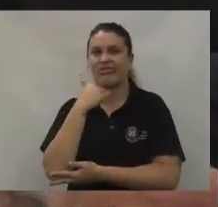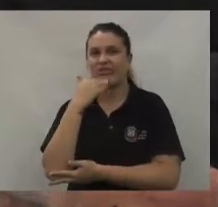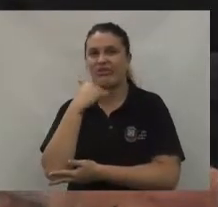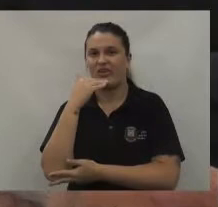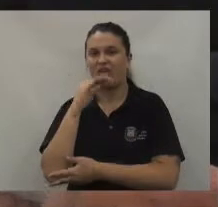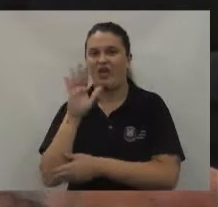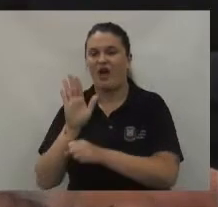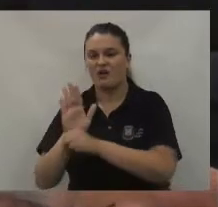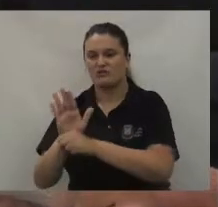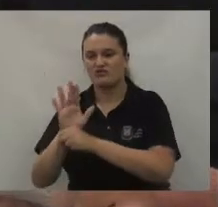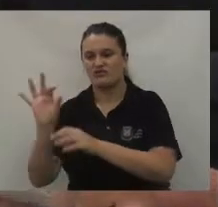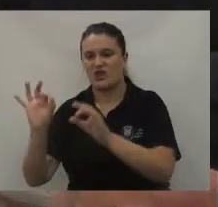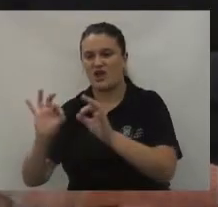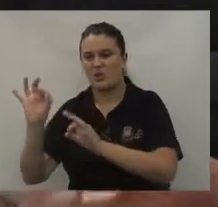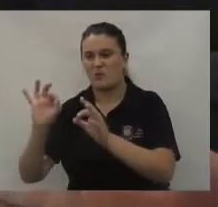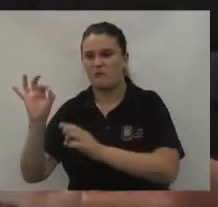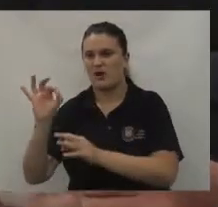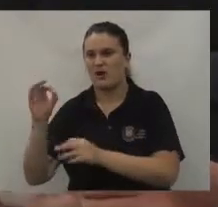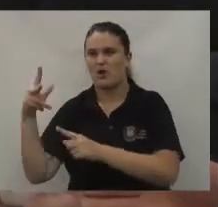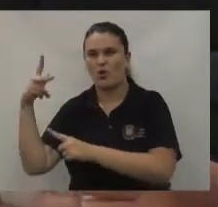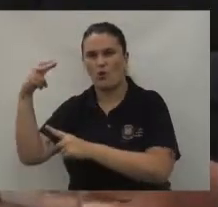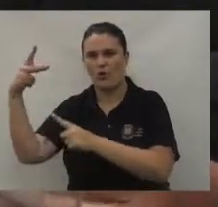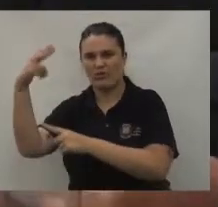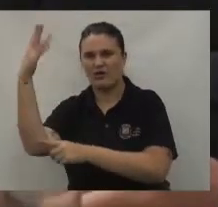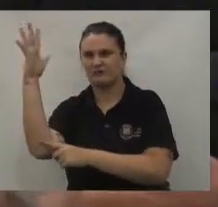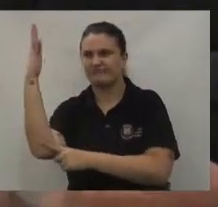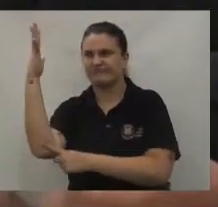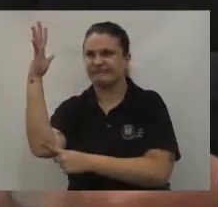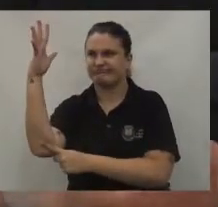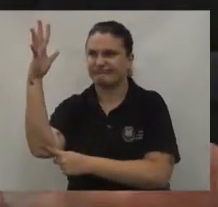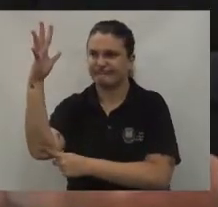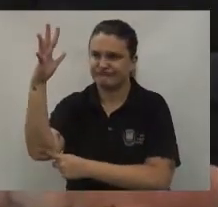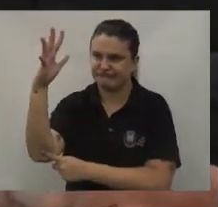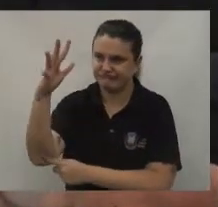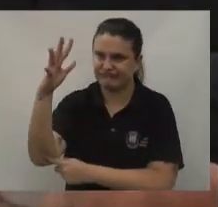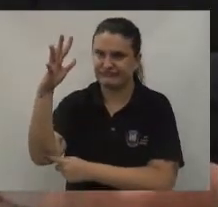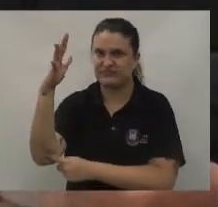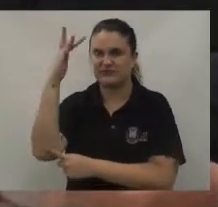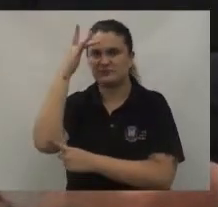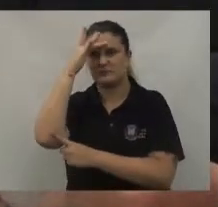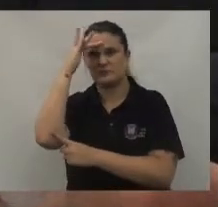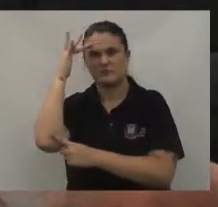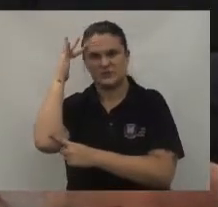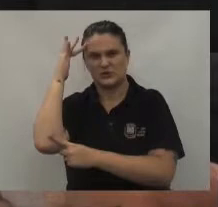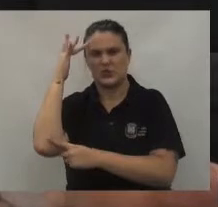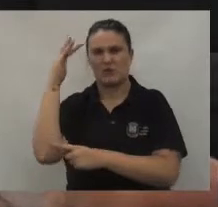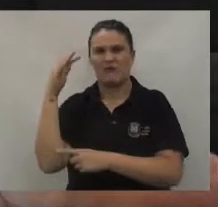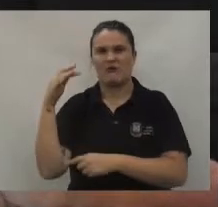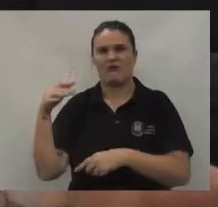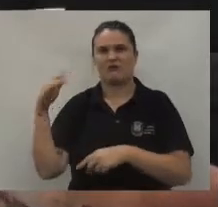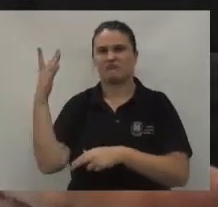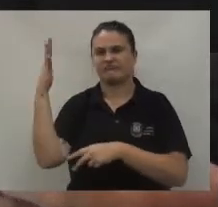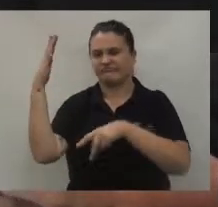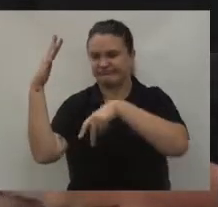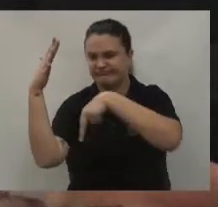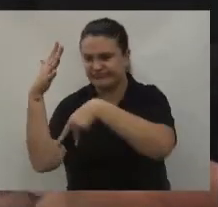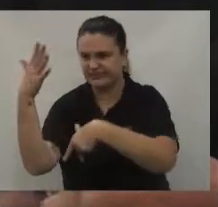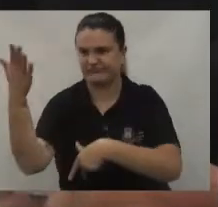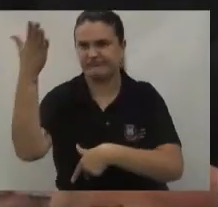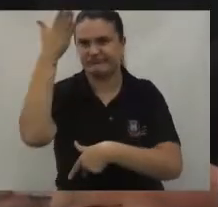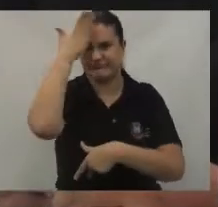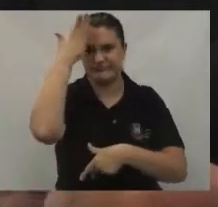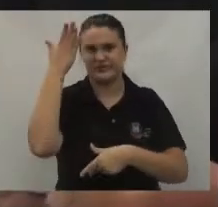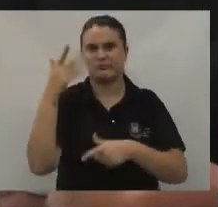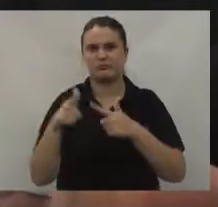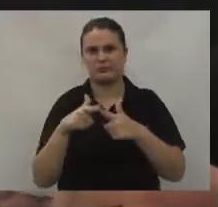estaca pra pra podar para arrumar a temas que estão indo por cima das calçadas batendo na cabeça das pessoas que passam ou estão